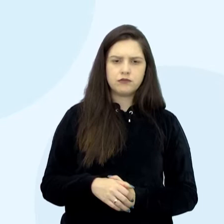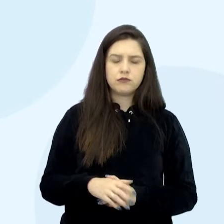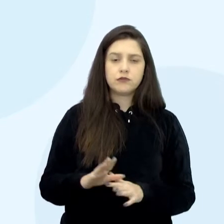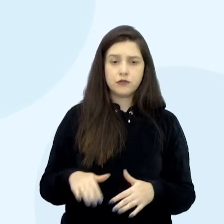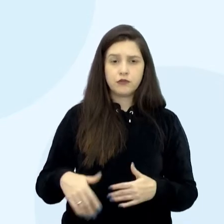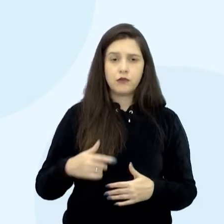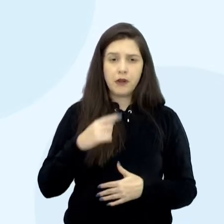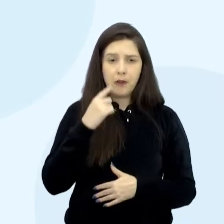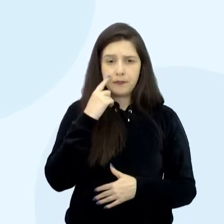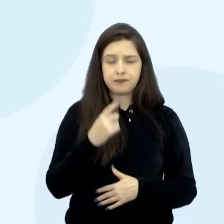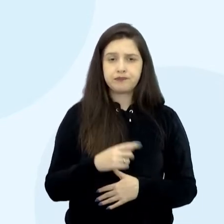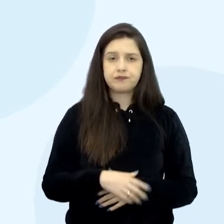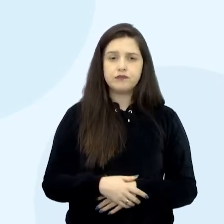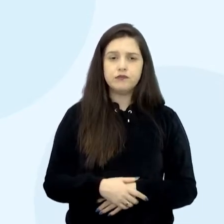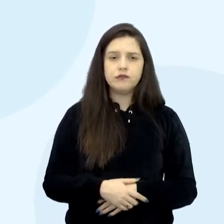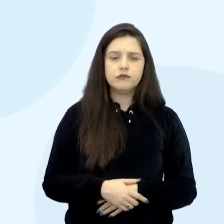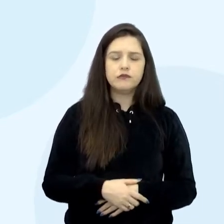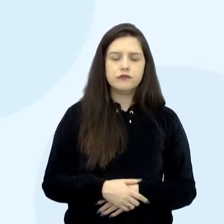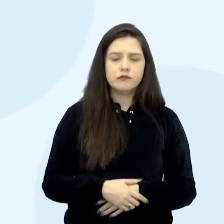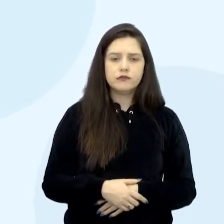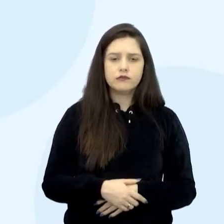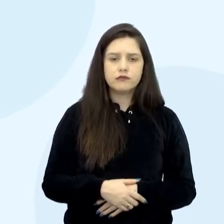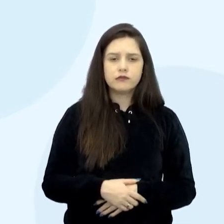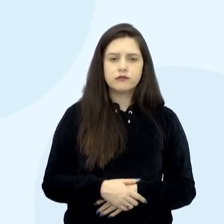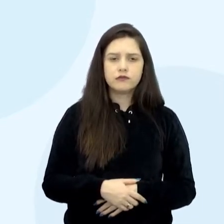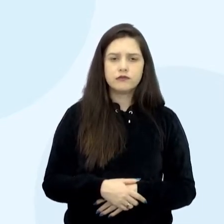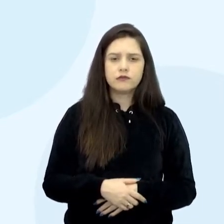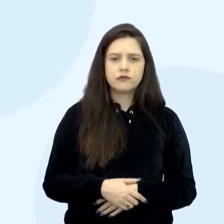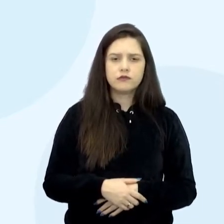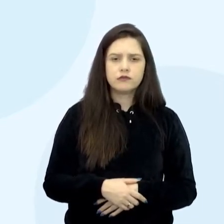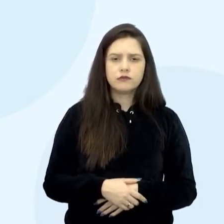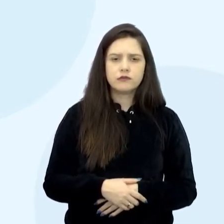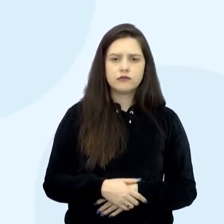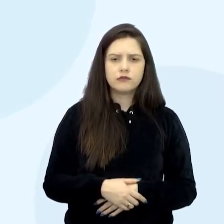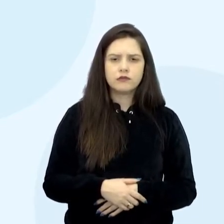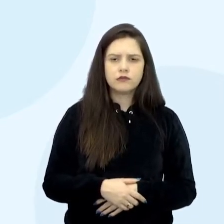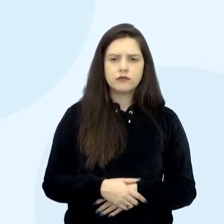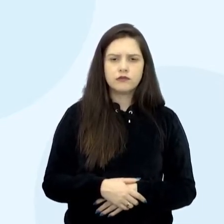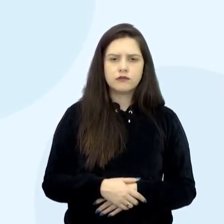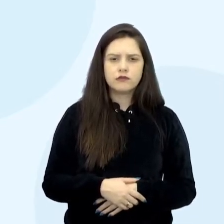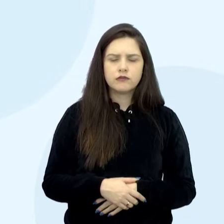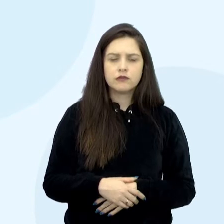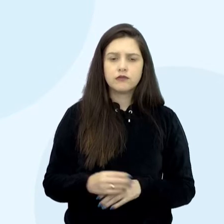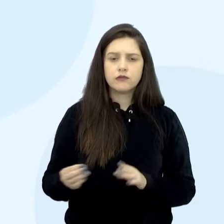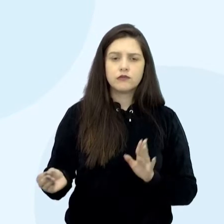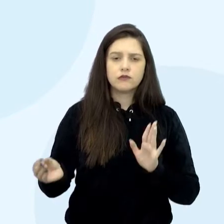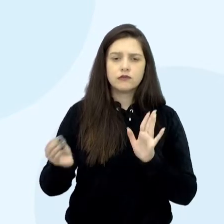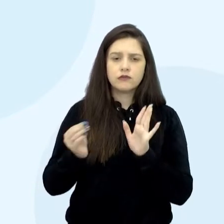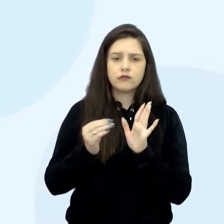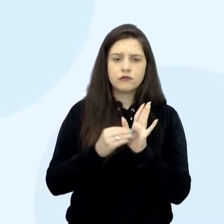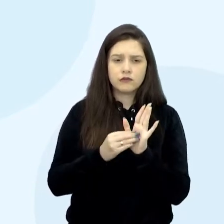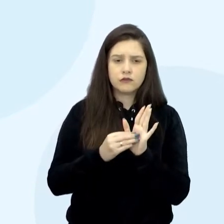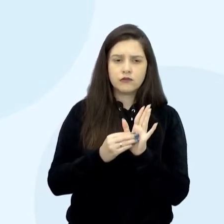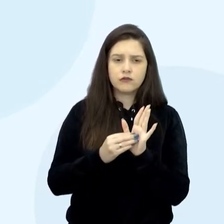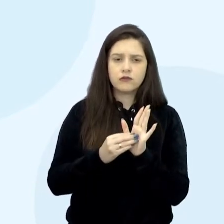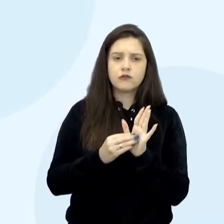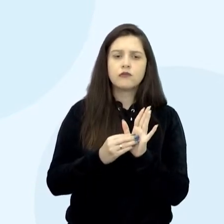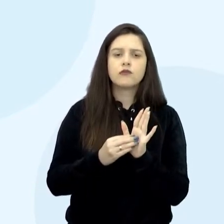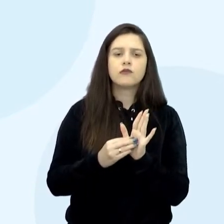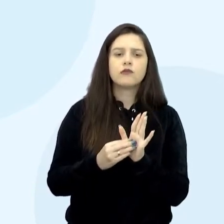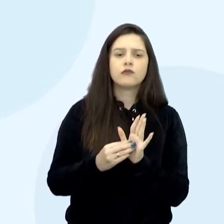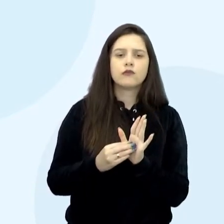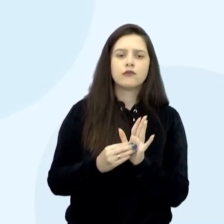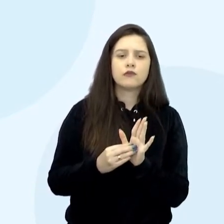Vamos lá, então. Deixa eu precisar de uma tela limpa. Bom, enfim. Vamos colocar aqui um exemplo, né,